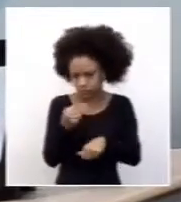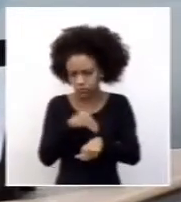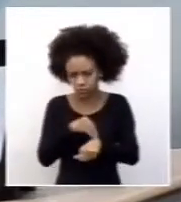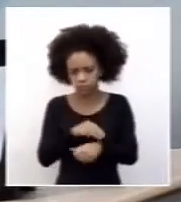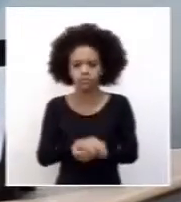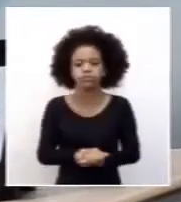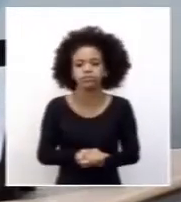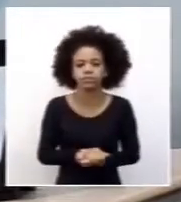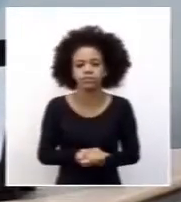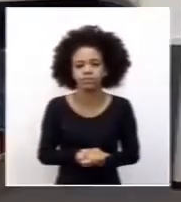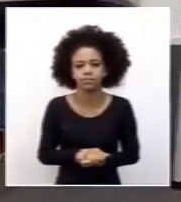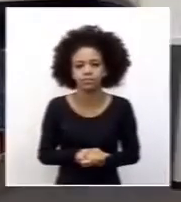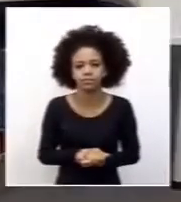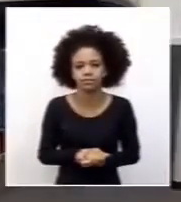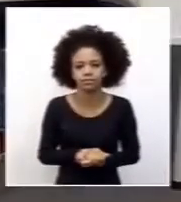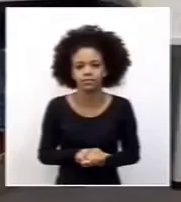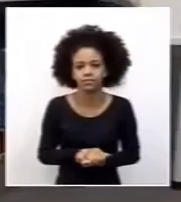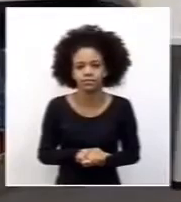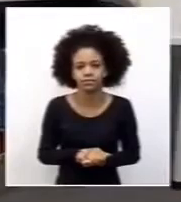favor, tempo na tela.